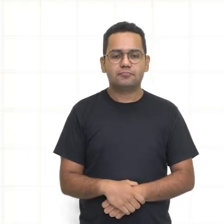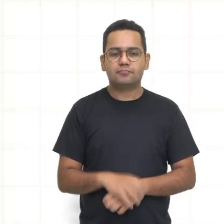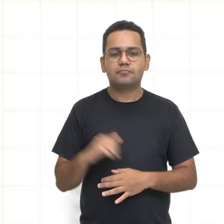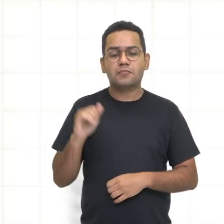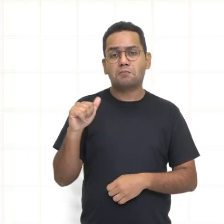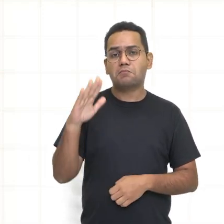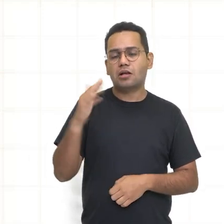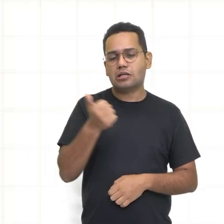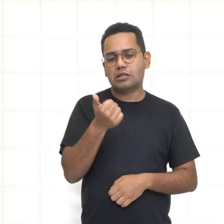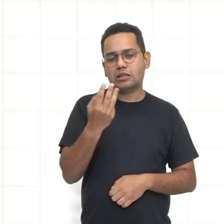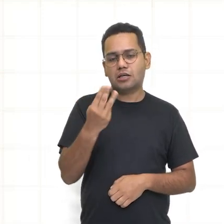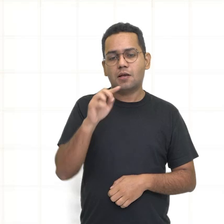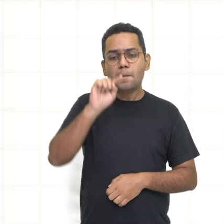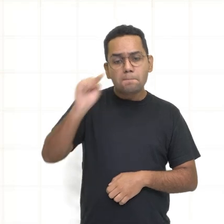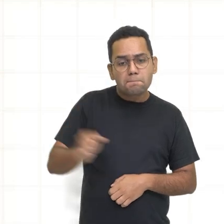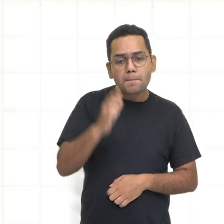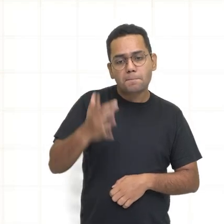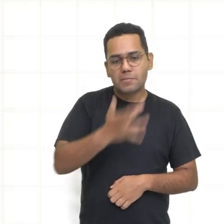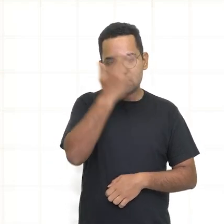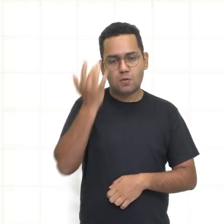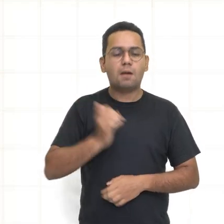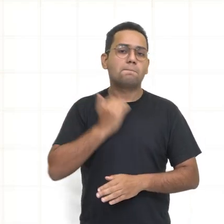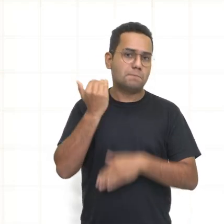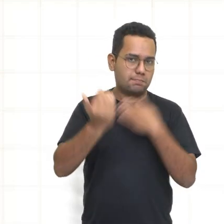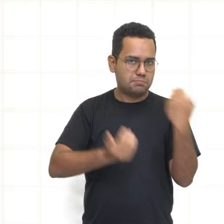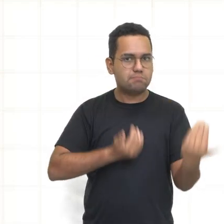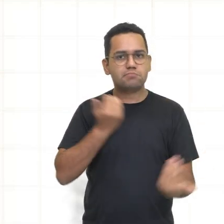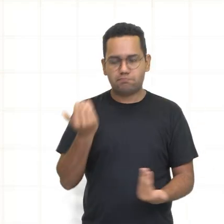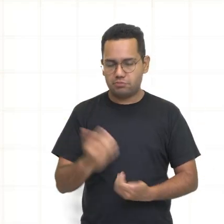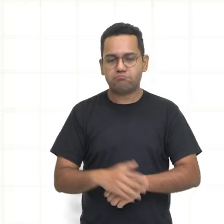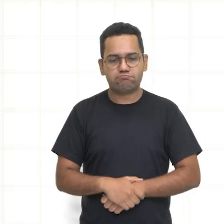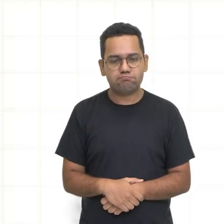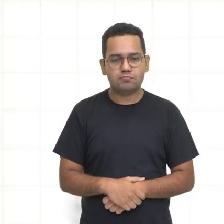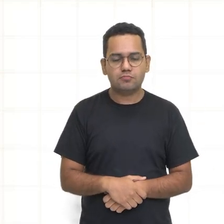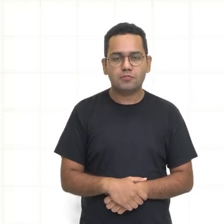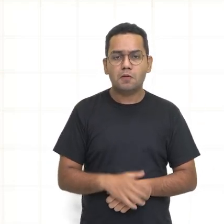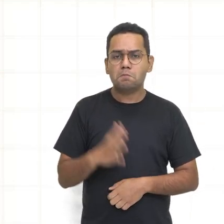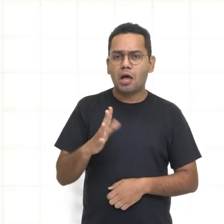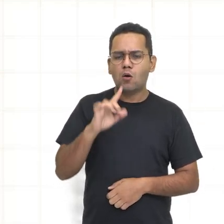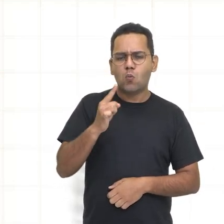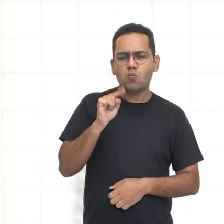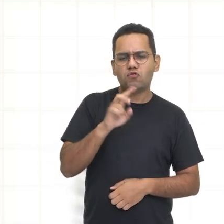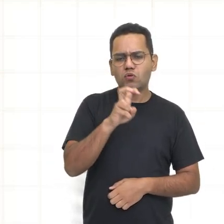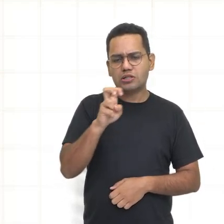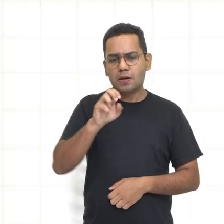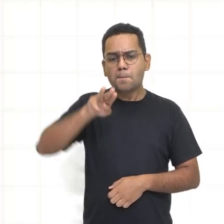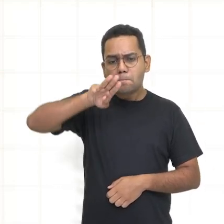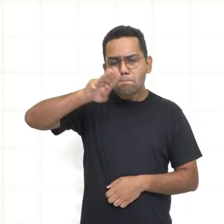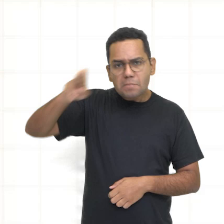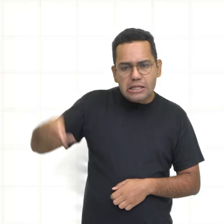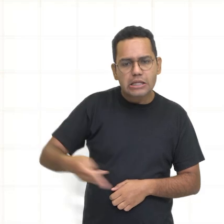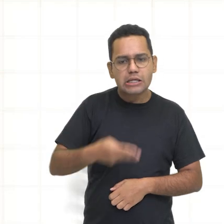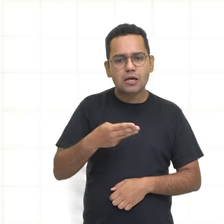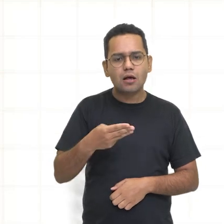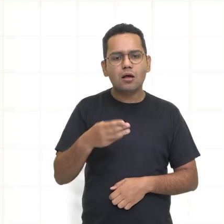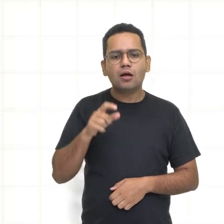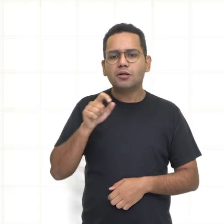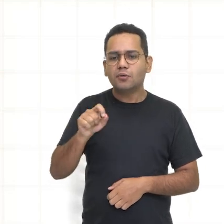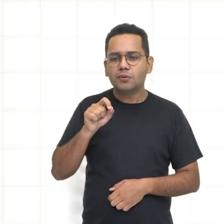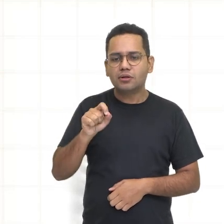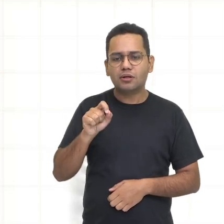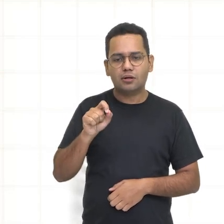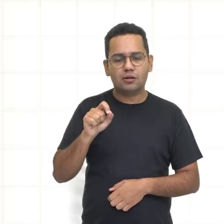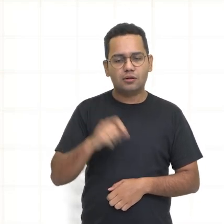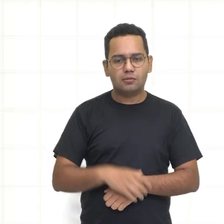ok? Mais de 13 mil pessoas morreram e cerca de 1,5 milhão foram